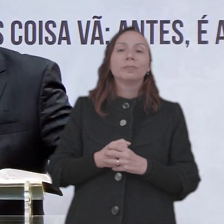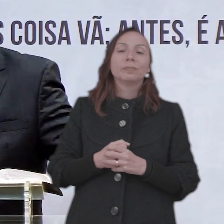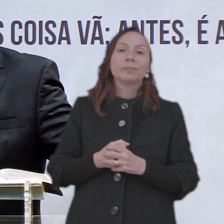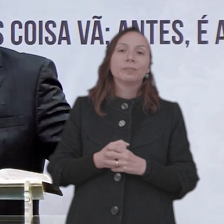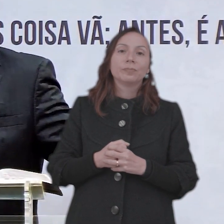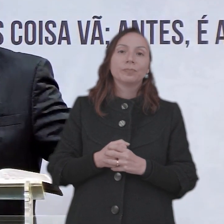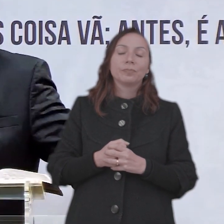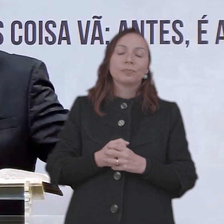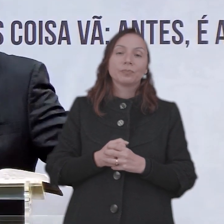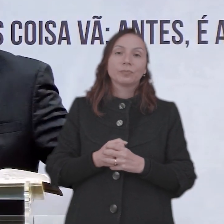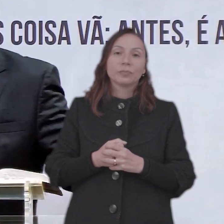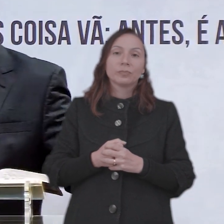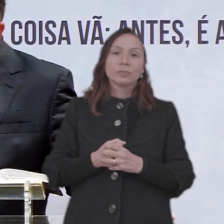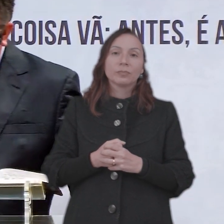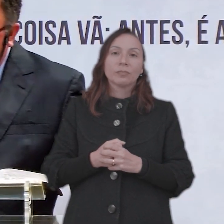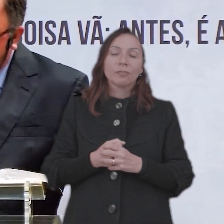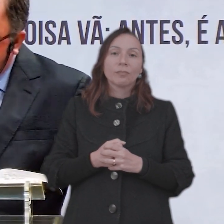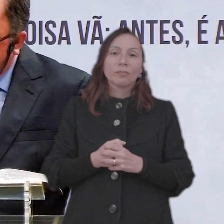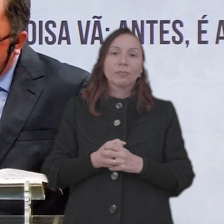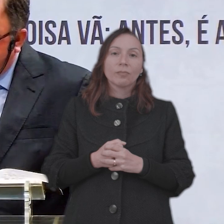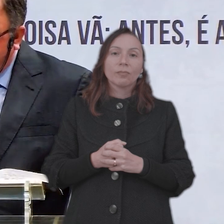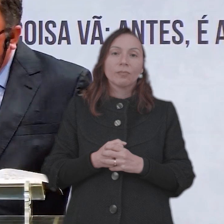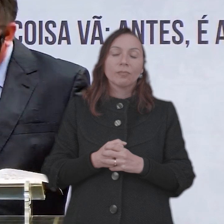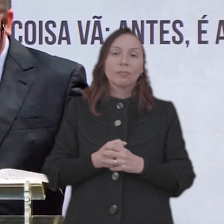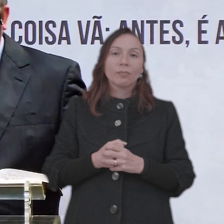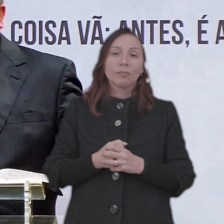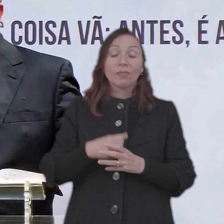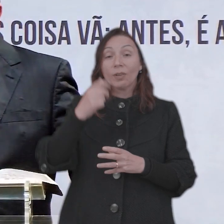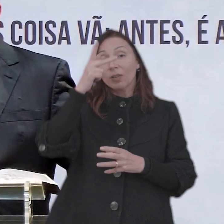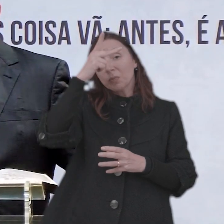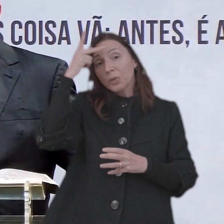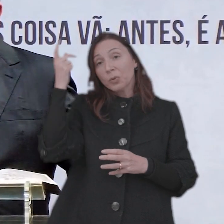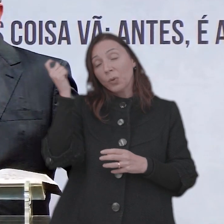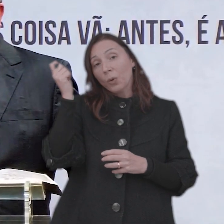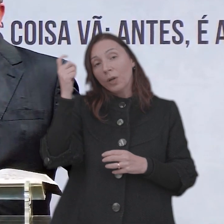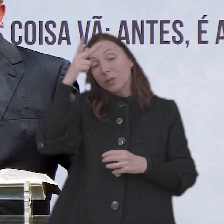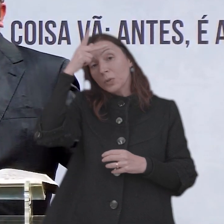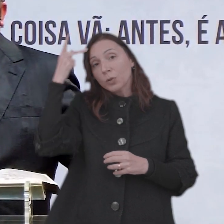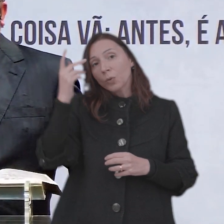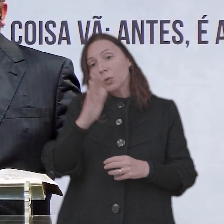Todo mundo morre quando para de pulsar.